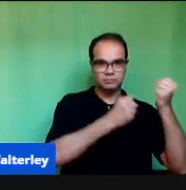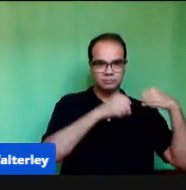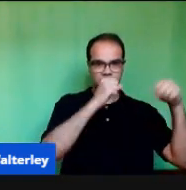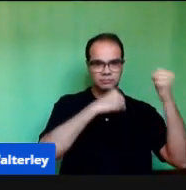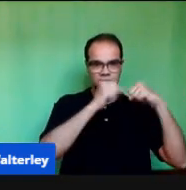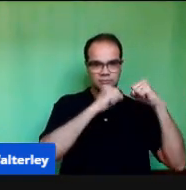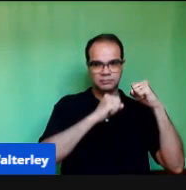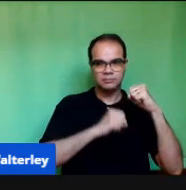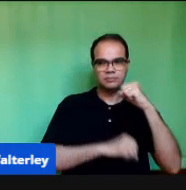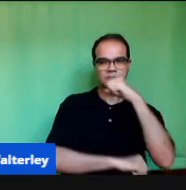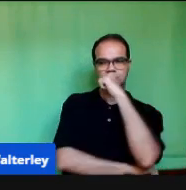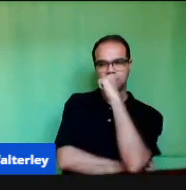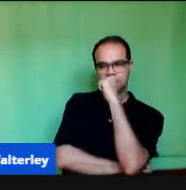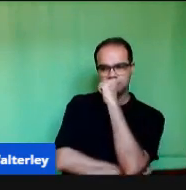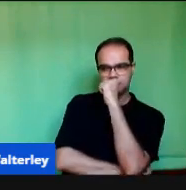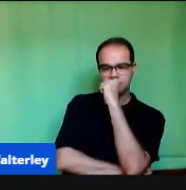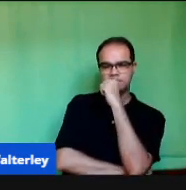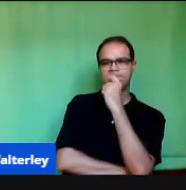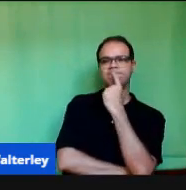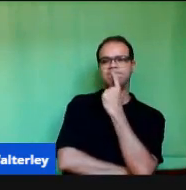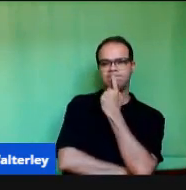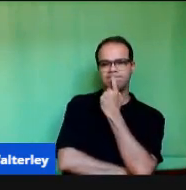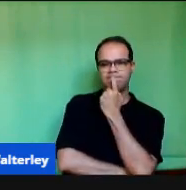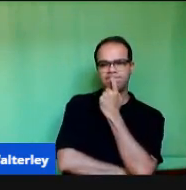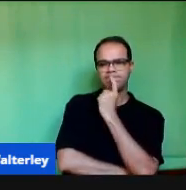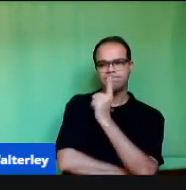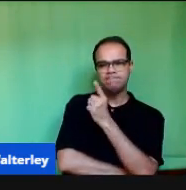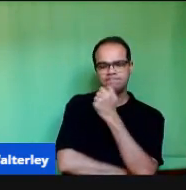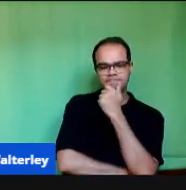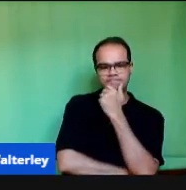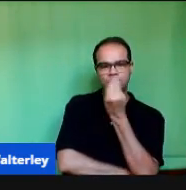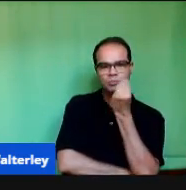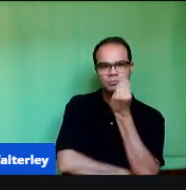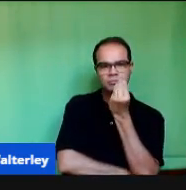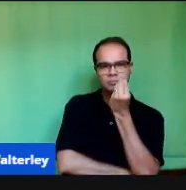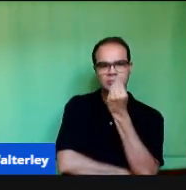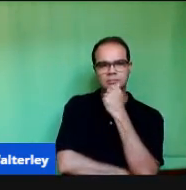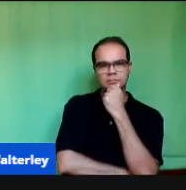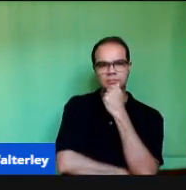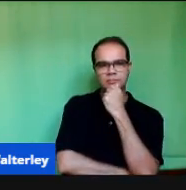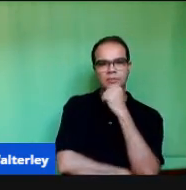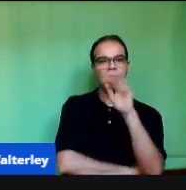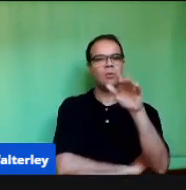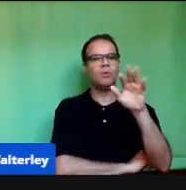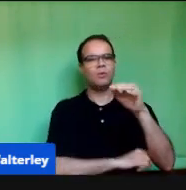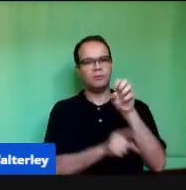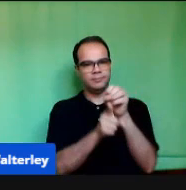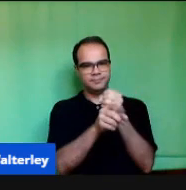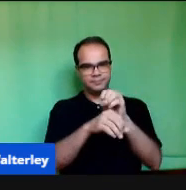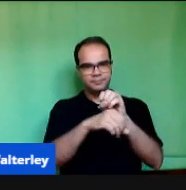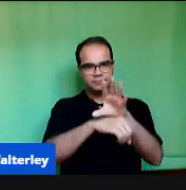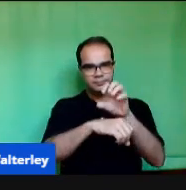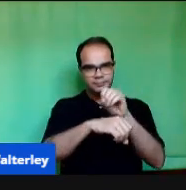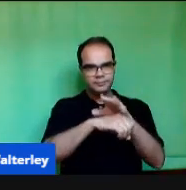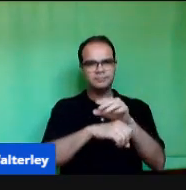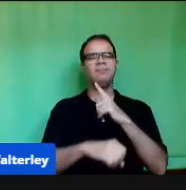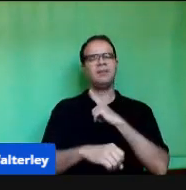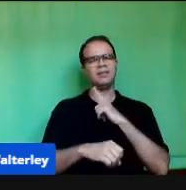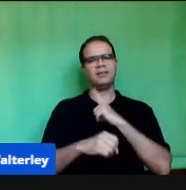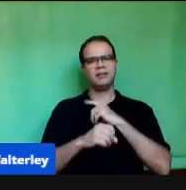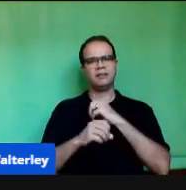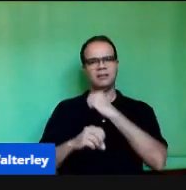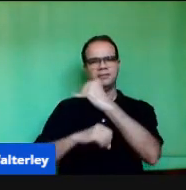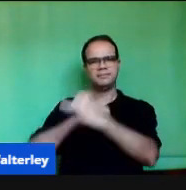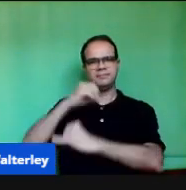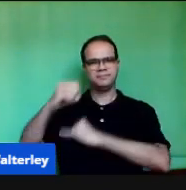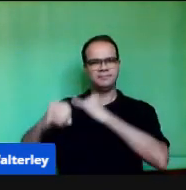for professor de educação física e estiver me ouvindo, faça uma busca, existem muitos artigos e muitos trabalhos